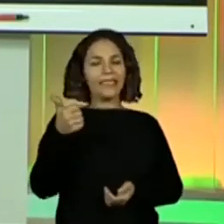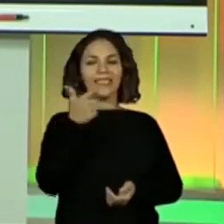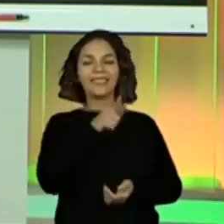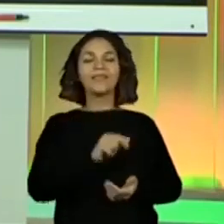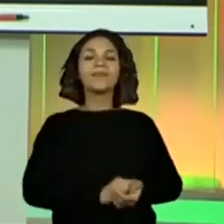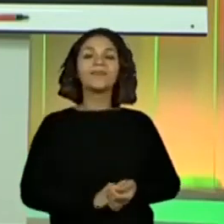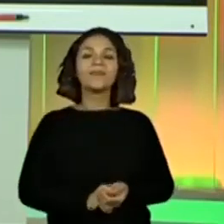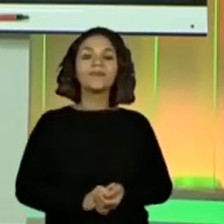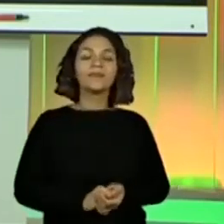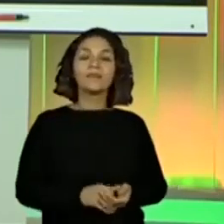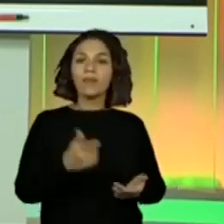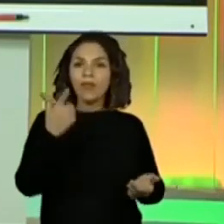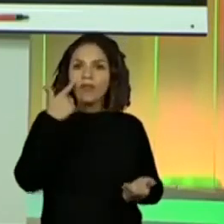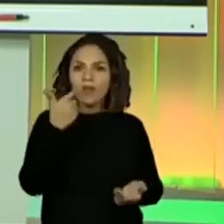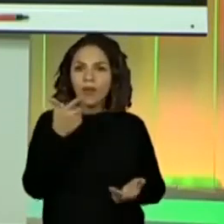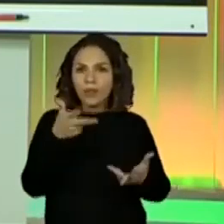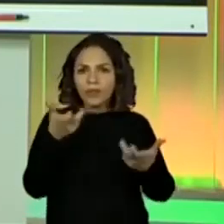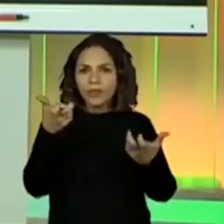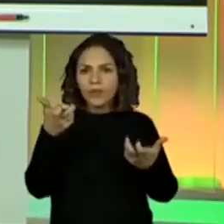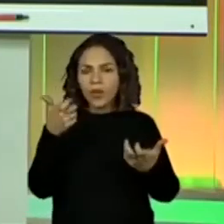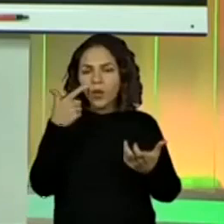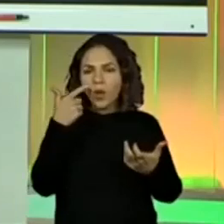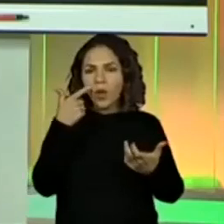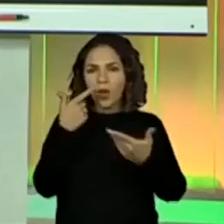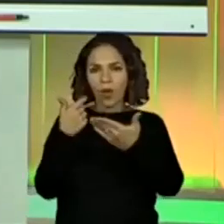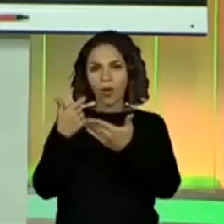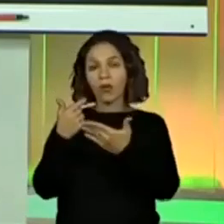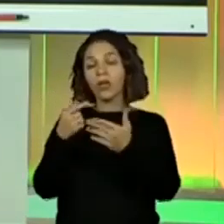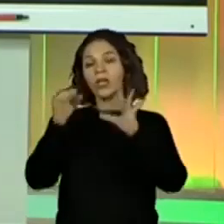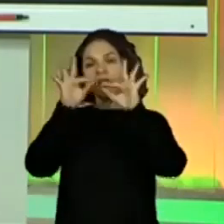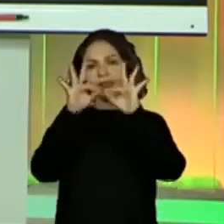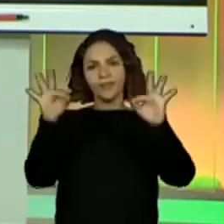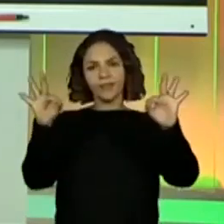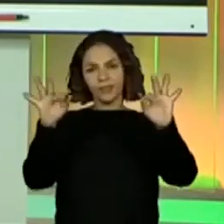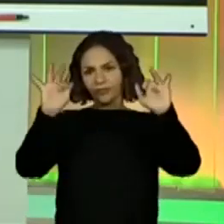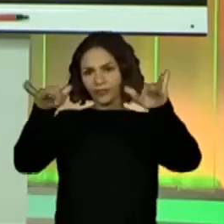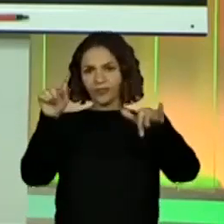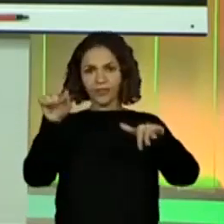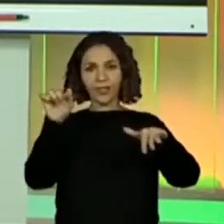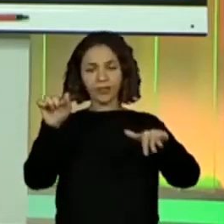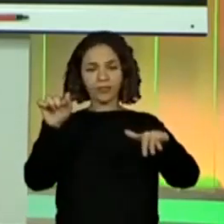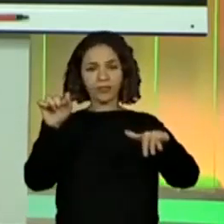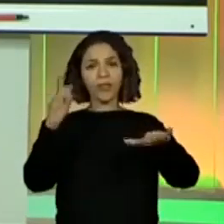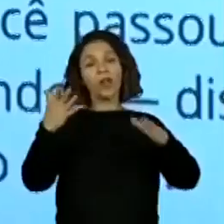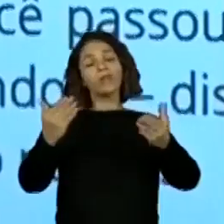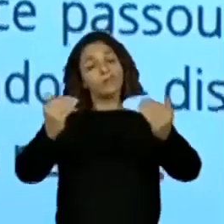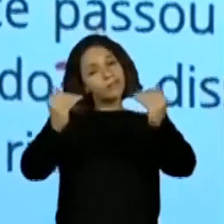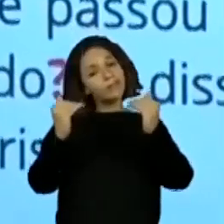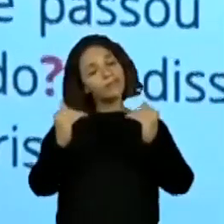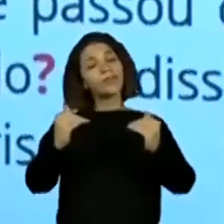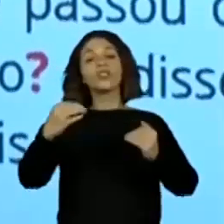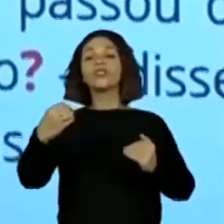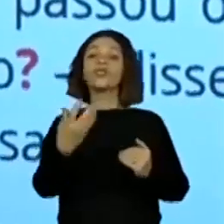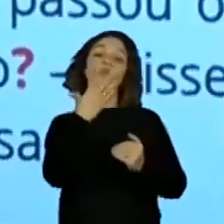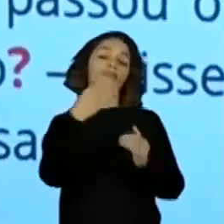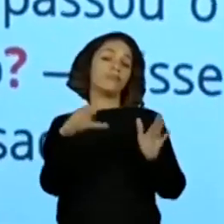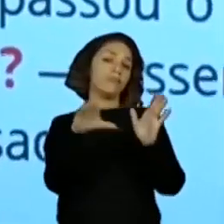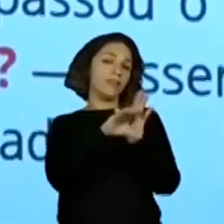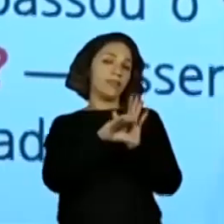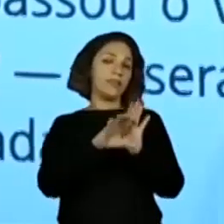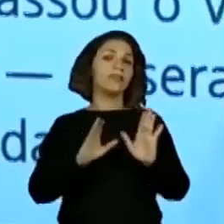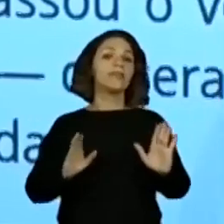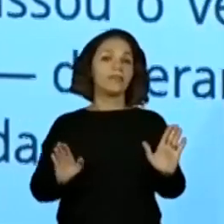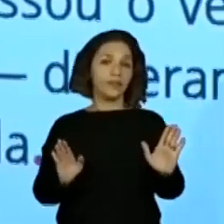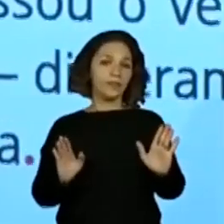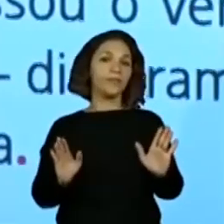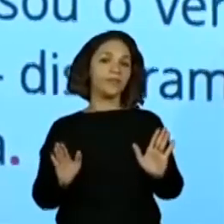Aí, tá vendo? Ela finalizou aqui a ideia e abriu um novo ponto, um novo